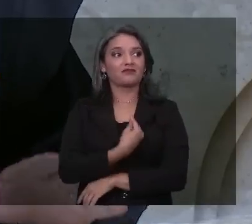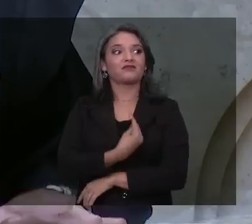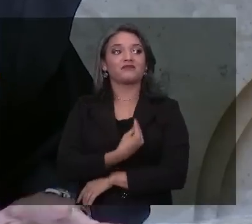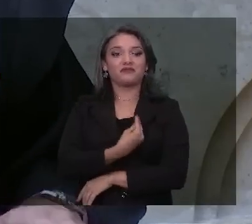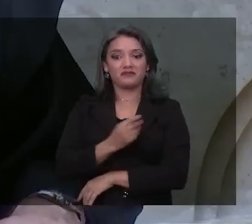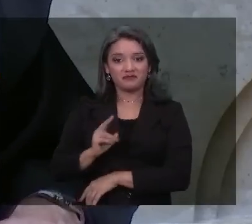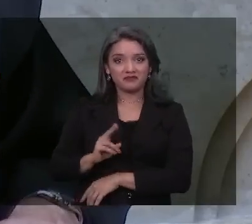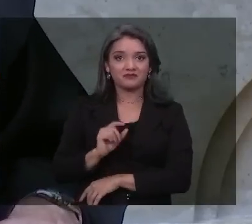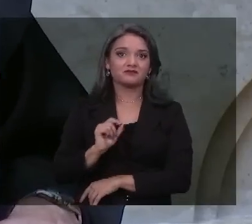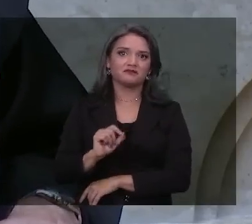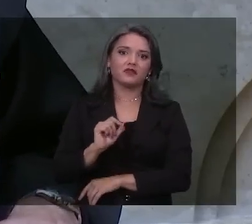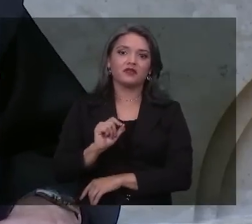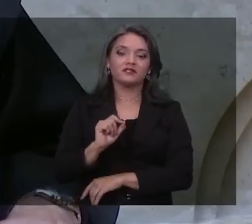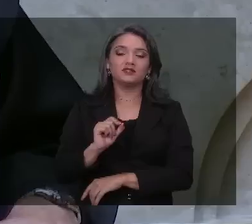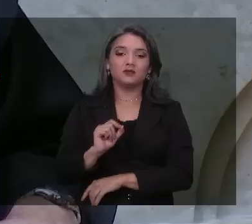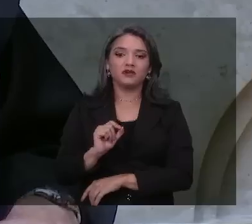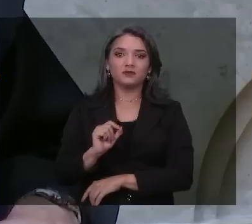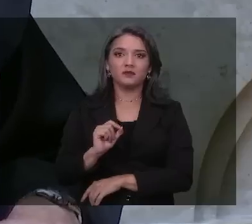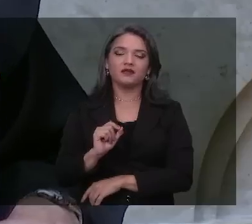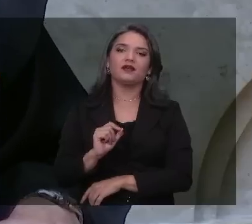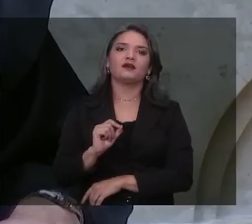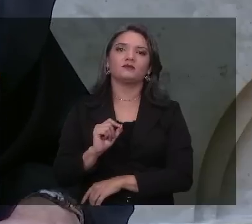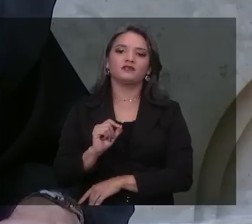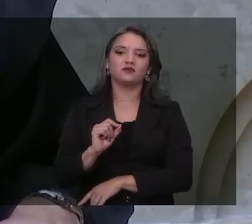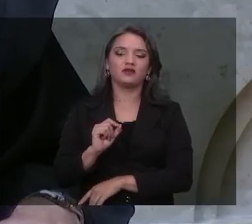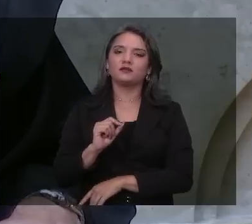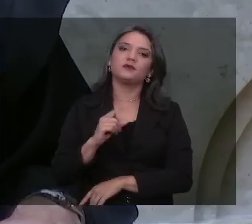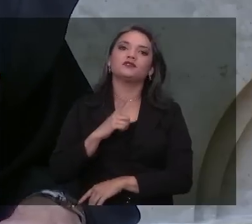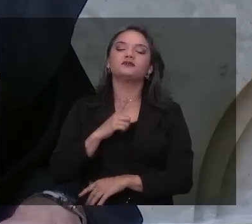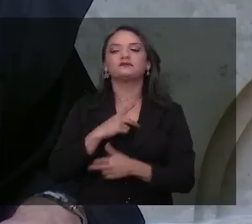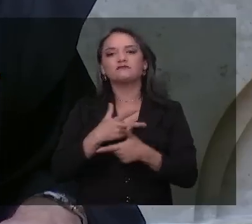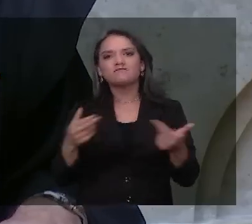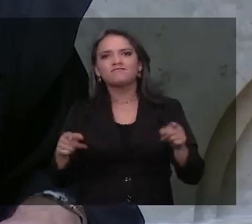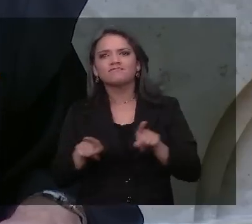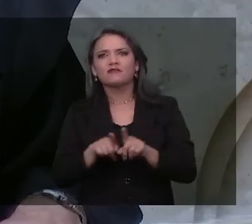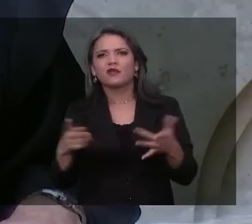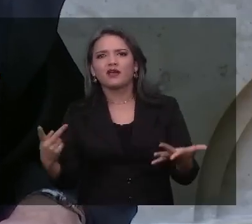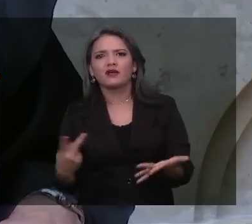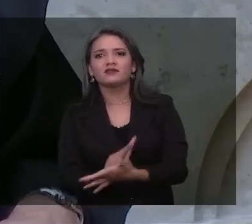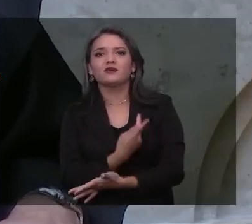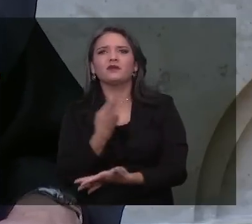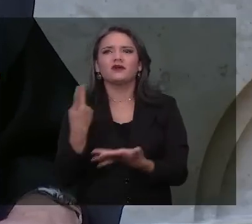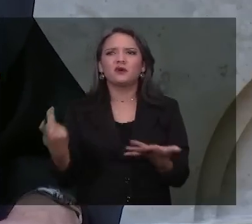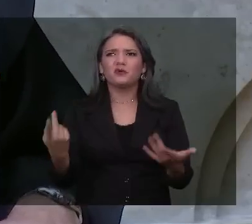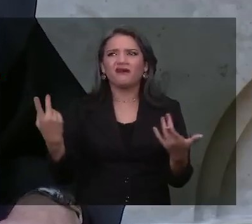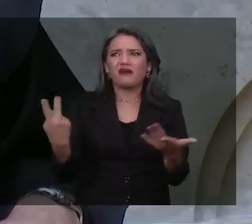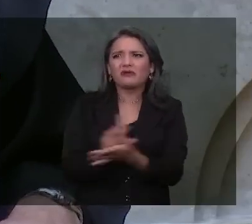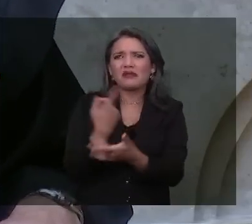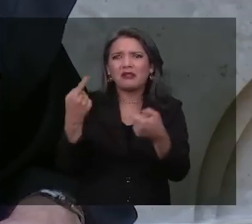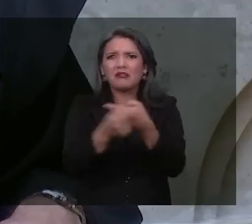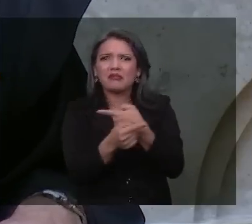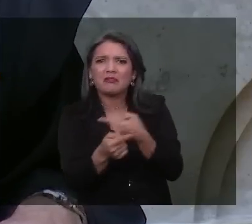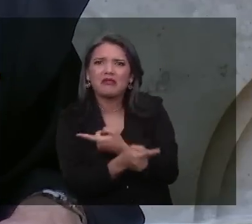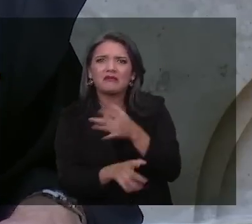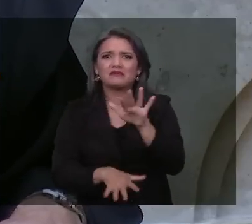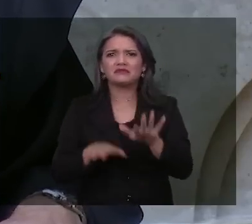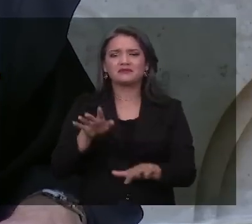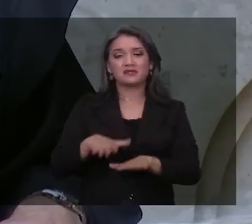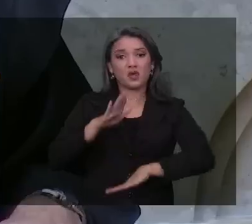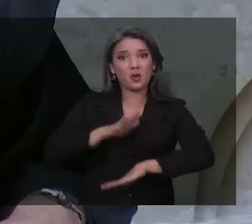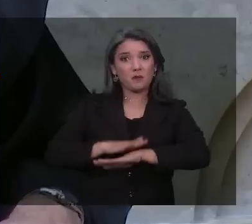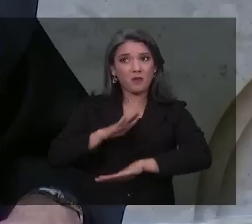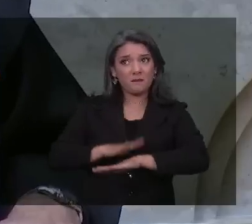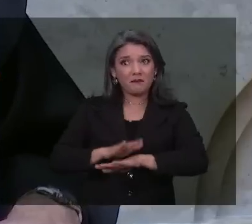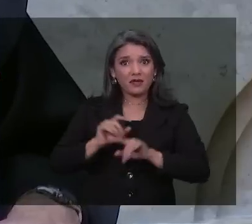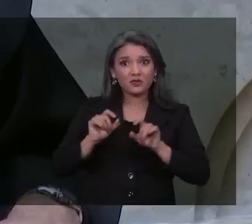atados ao atraso, escravos cardíacos da discórdia e das discrepâncias. Esta é a hora da